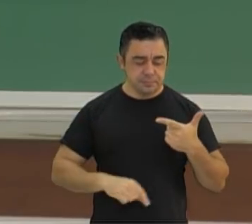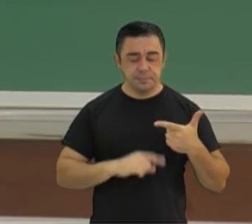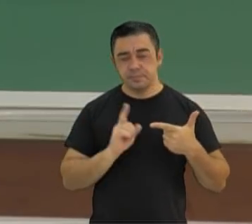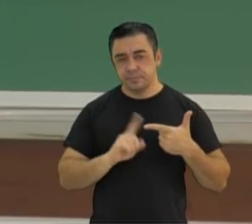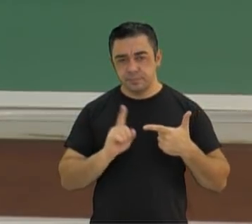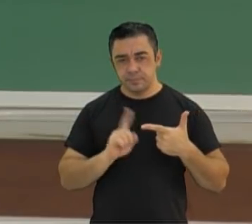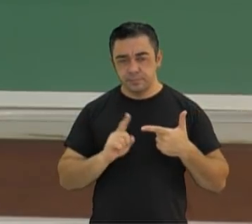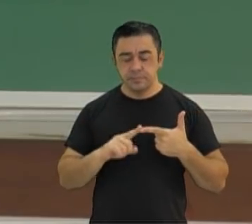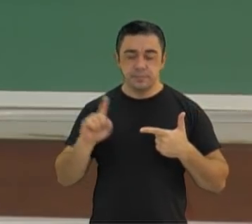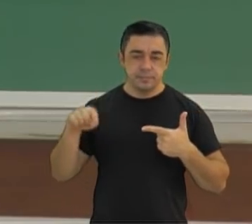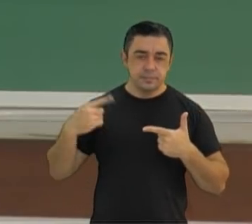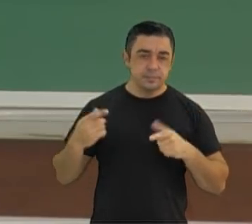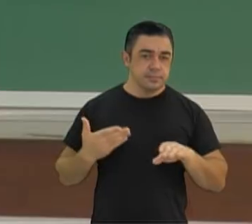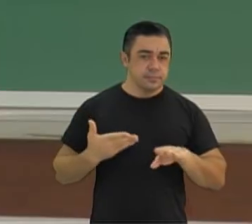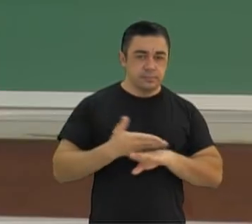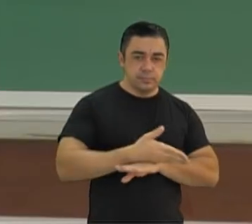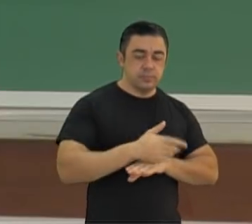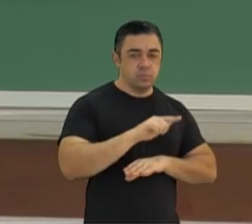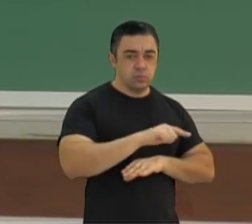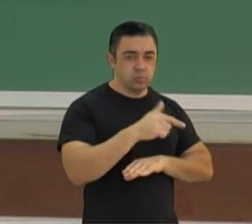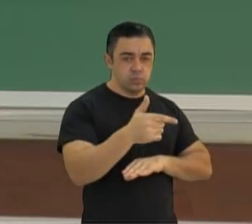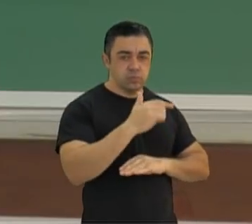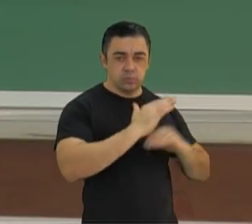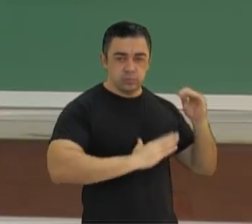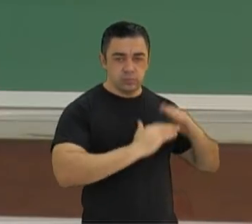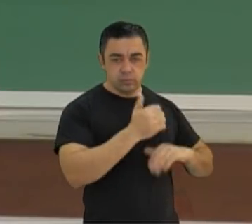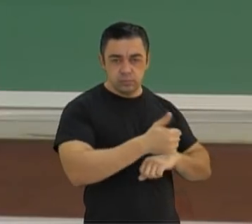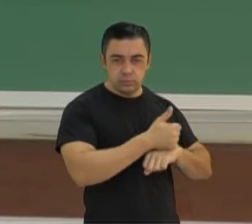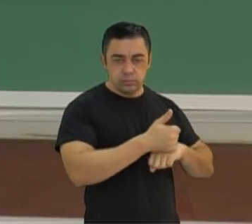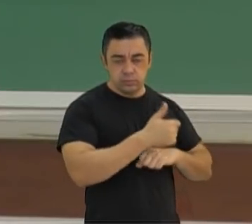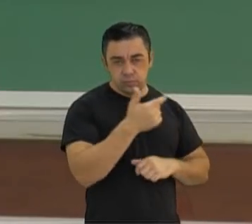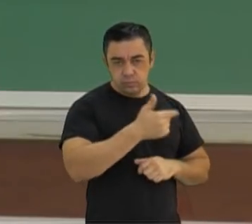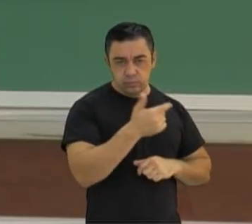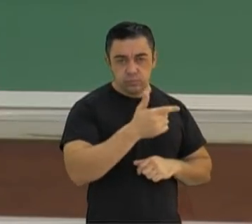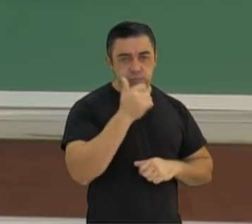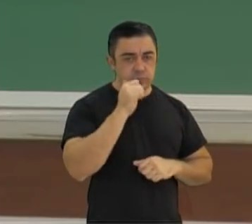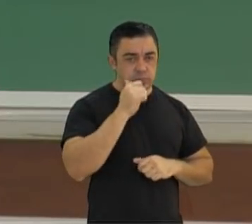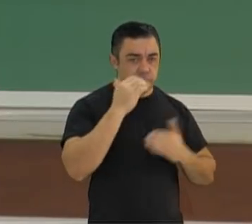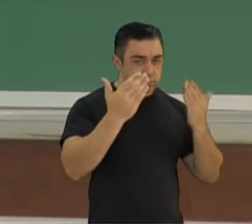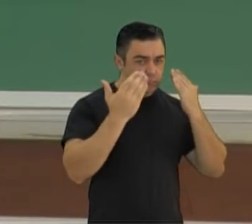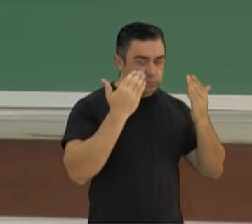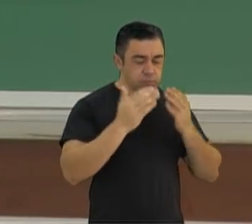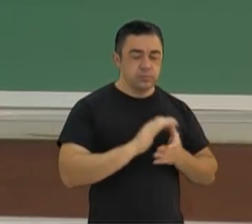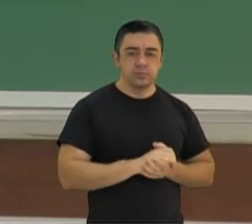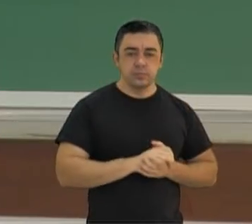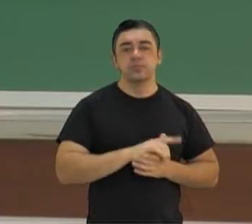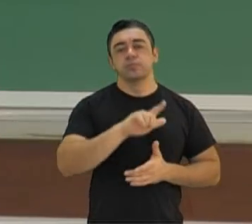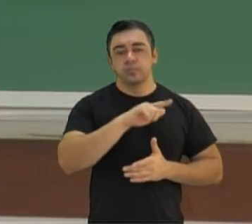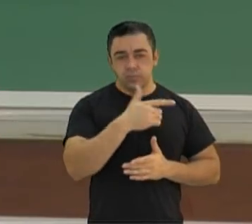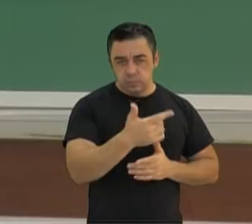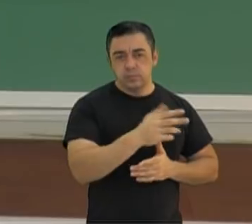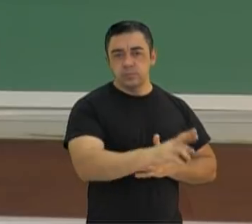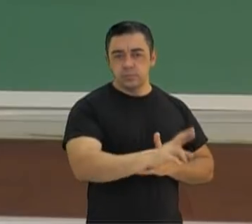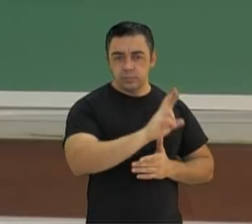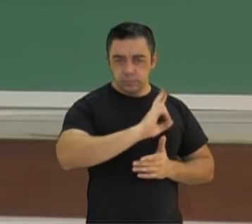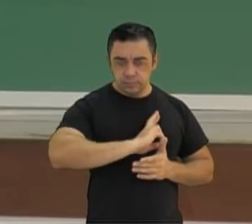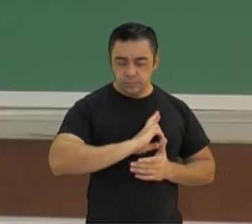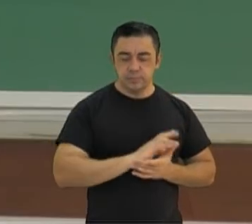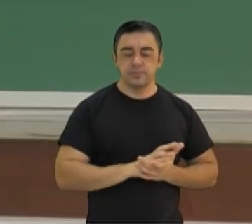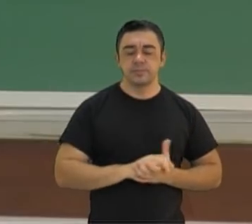foram procurar um segundo profissional, ou melhor, uma segunda profissional, receberam um outro